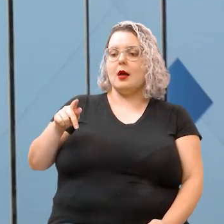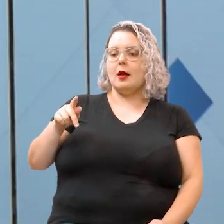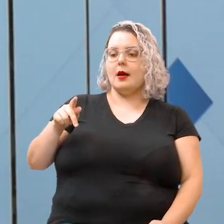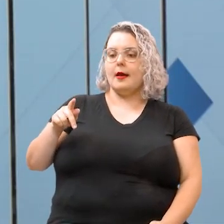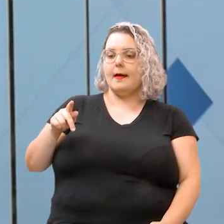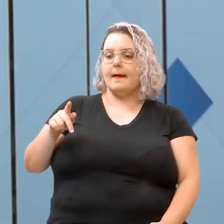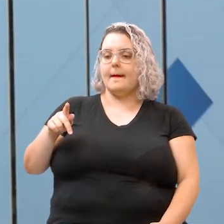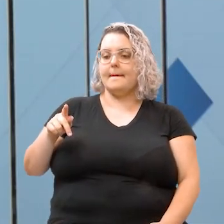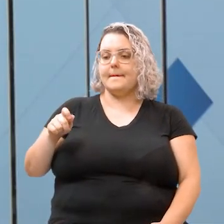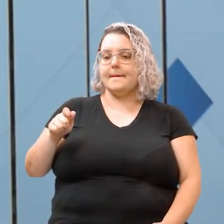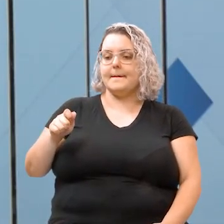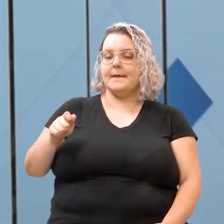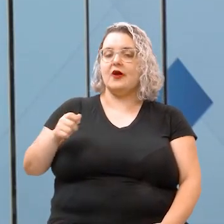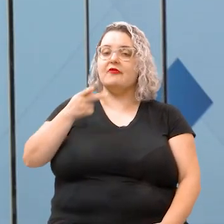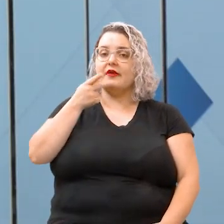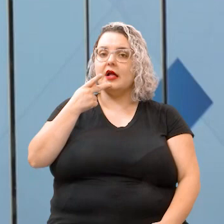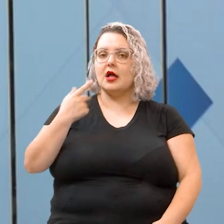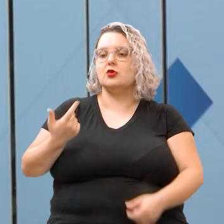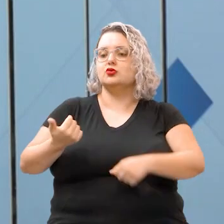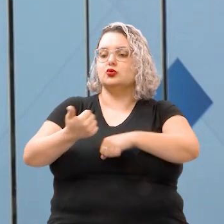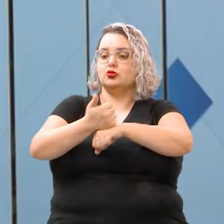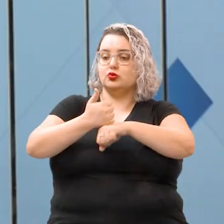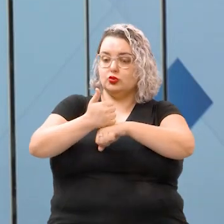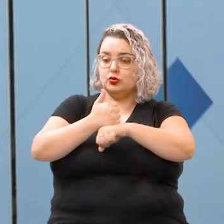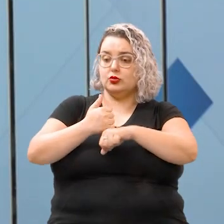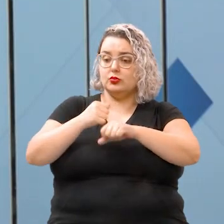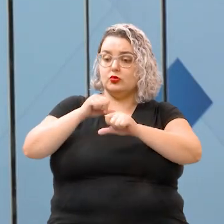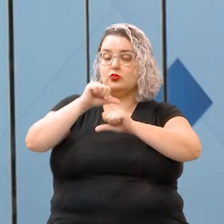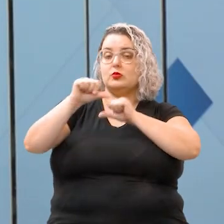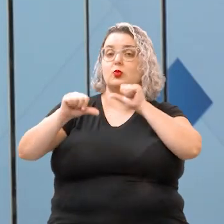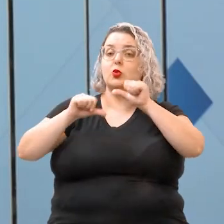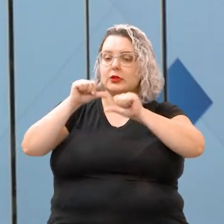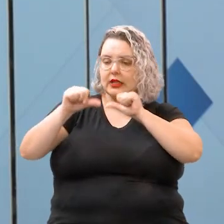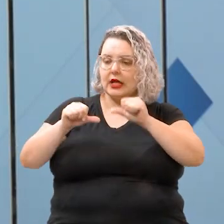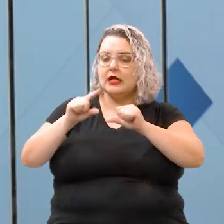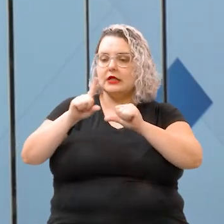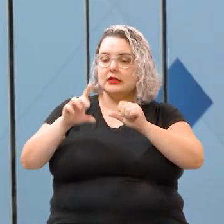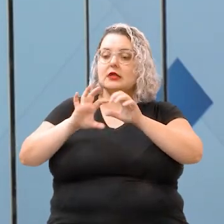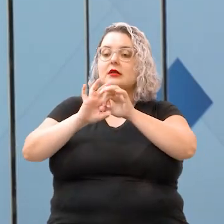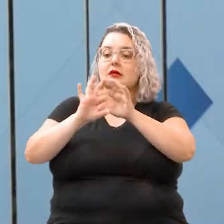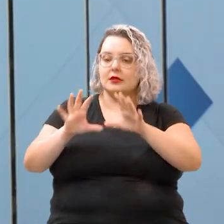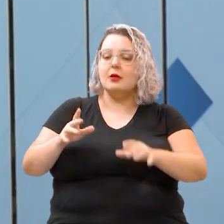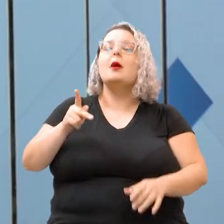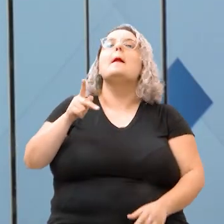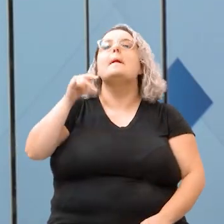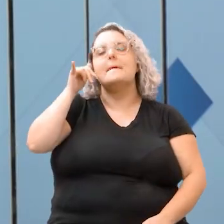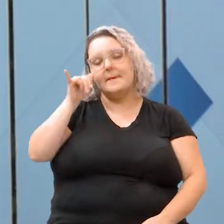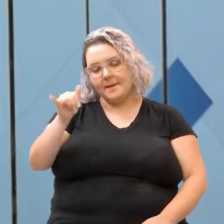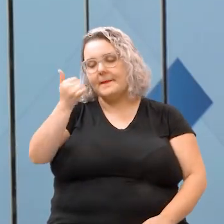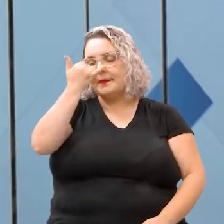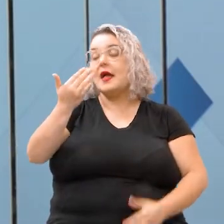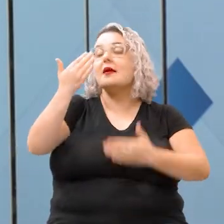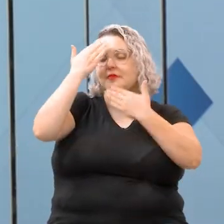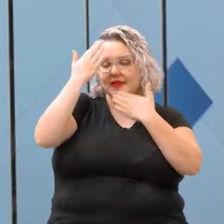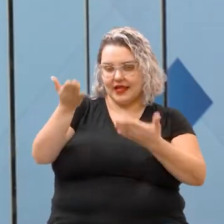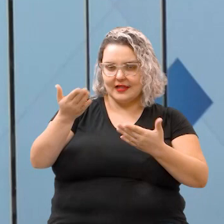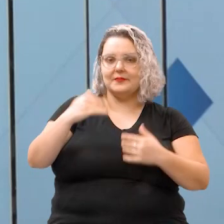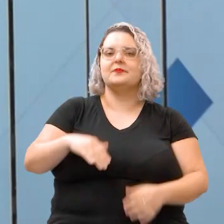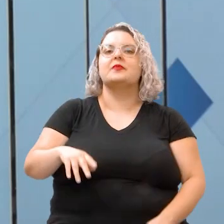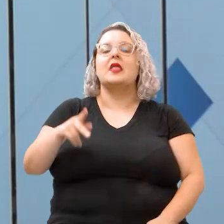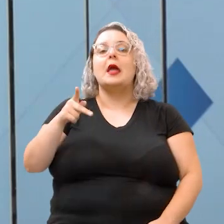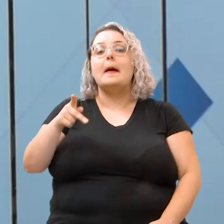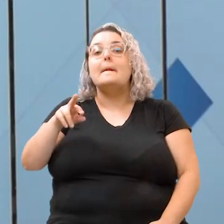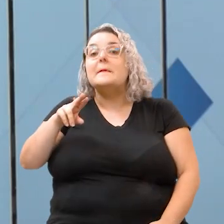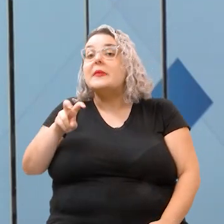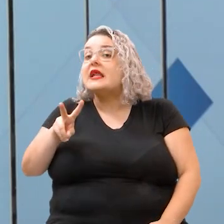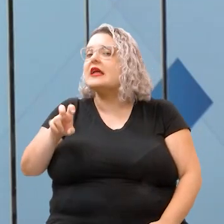dentista conseguir reverter não deixar prevenir, obrigada, prevenir um